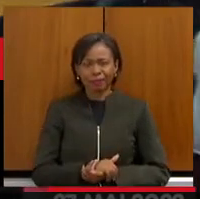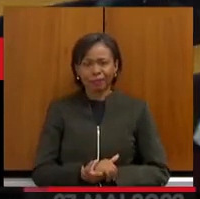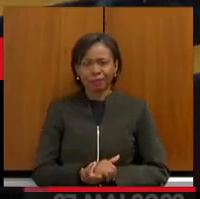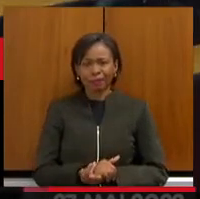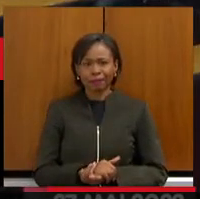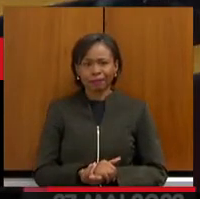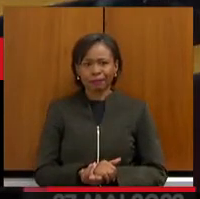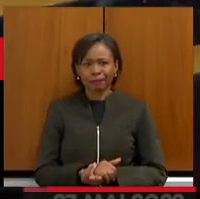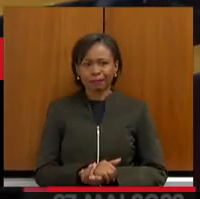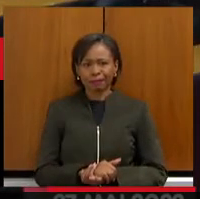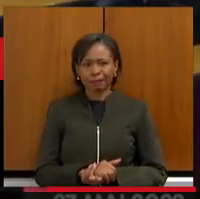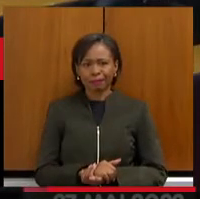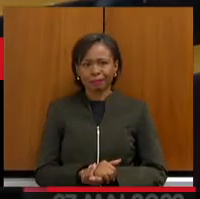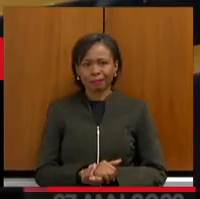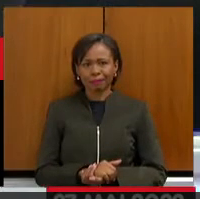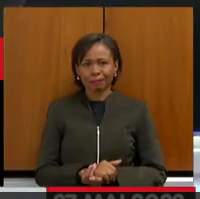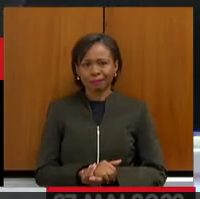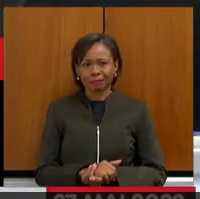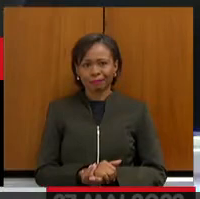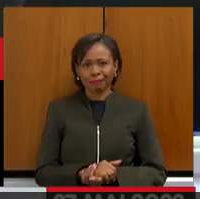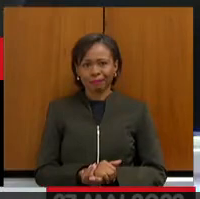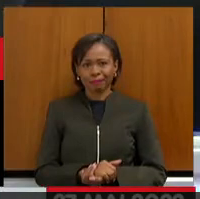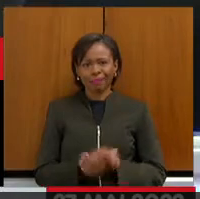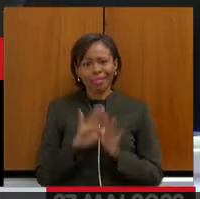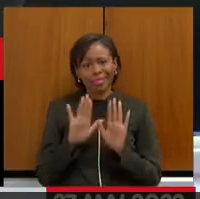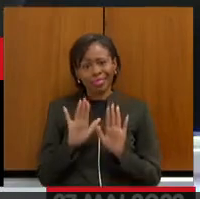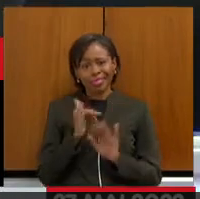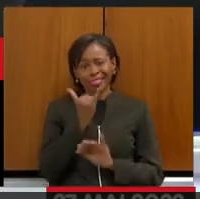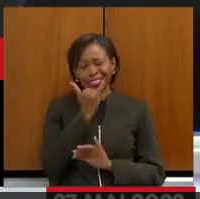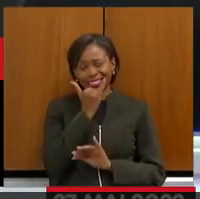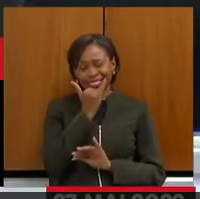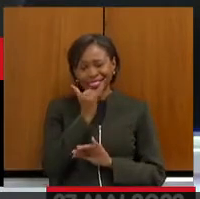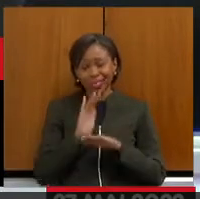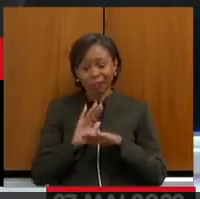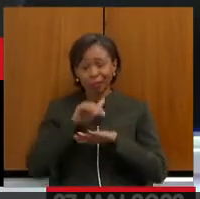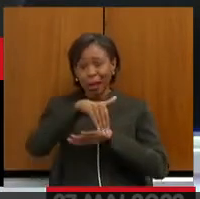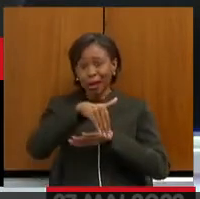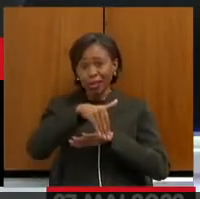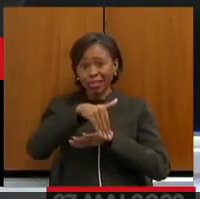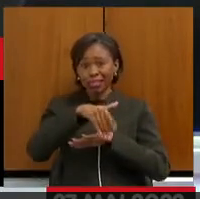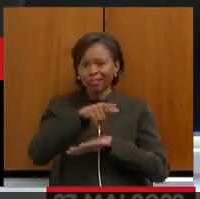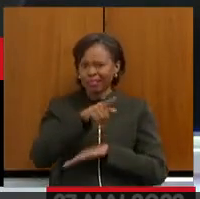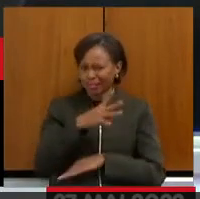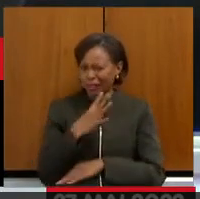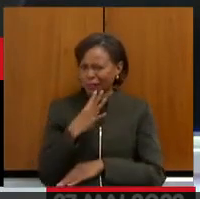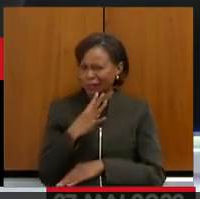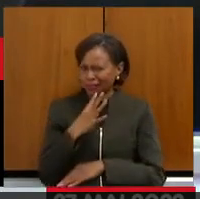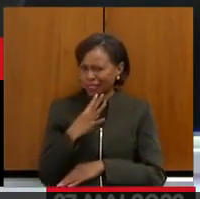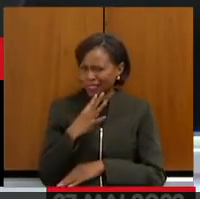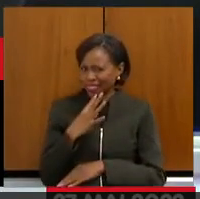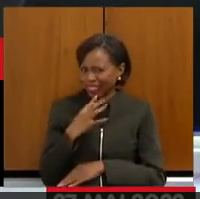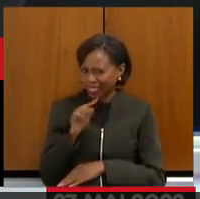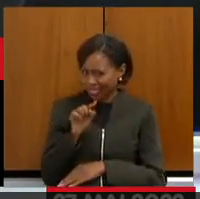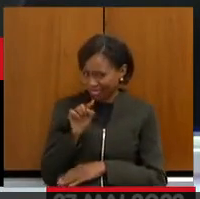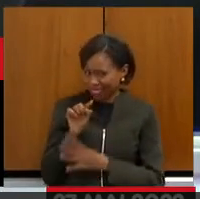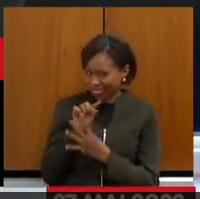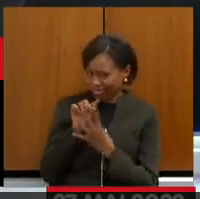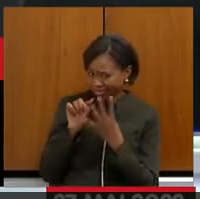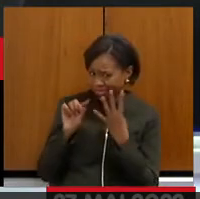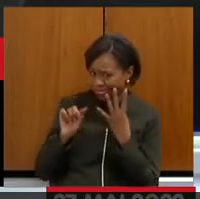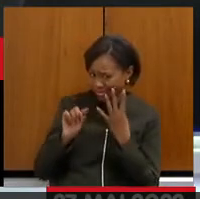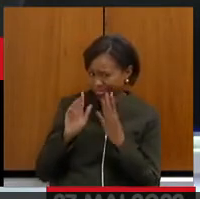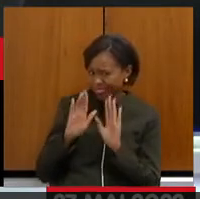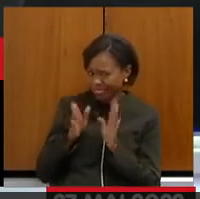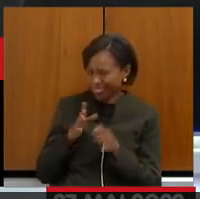eu volto sairá Reis eu tive que ir passar os à frente aqui que você já os conhece né já grids Pioneiro nas rádios